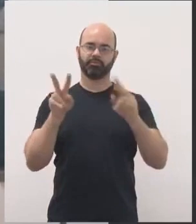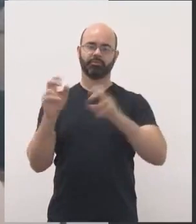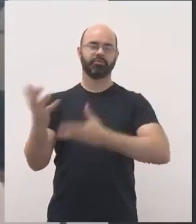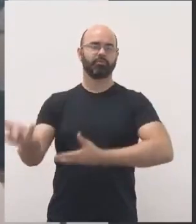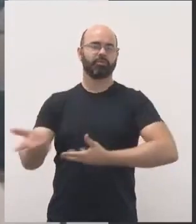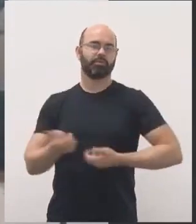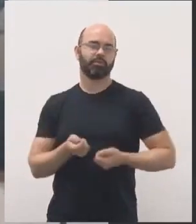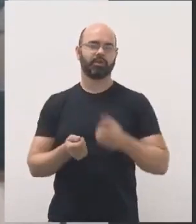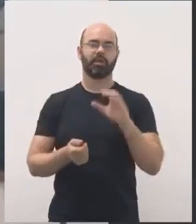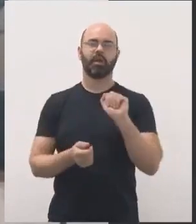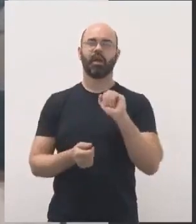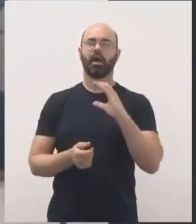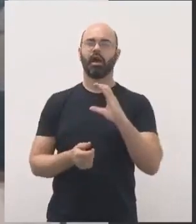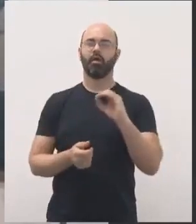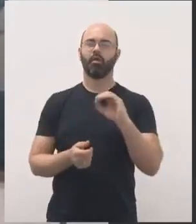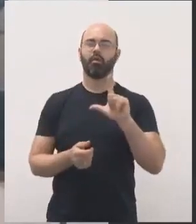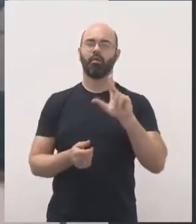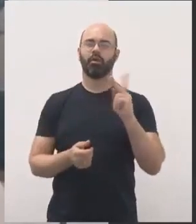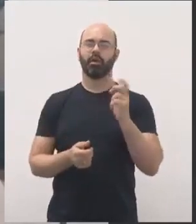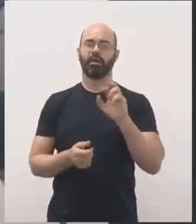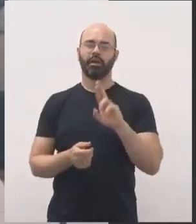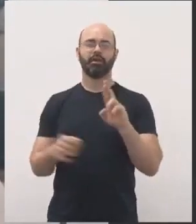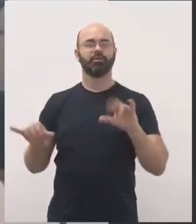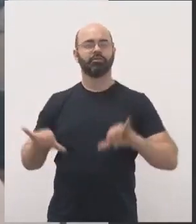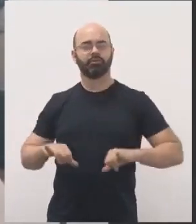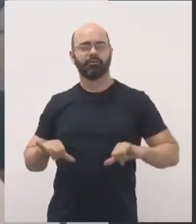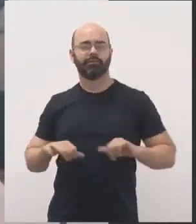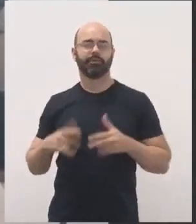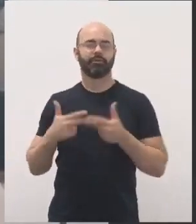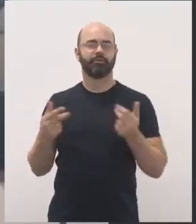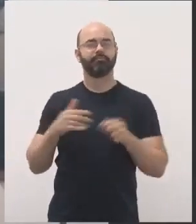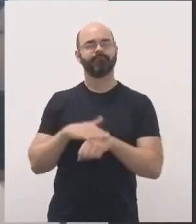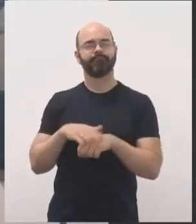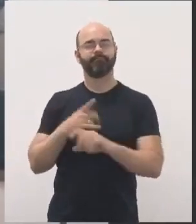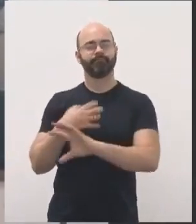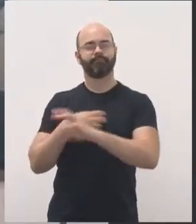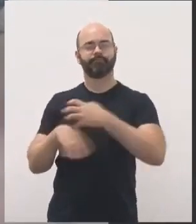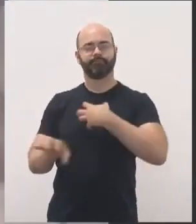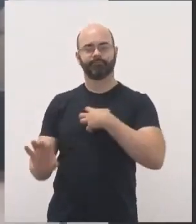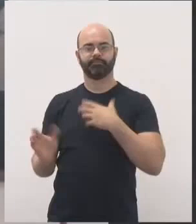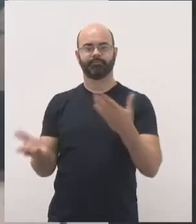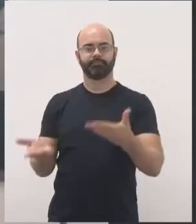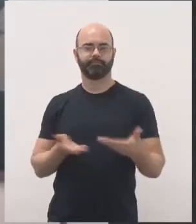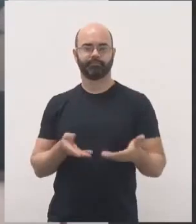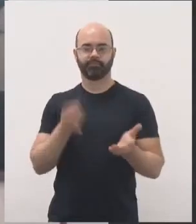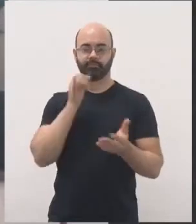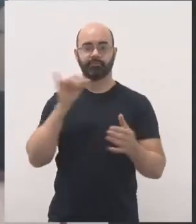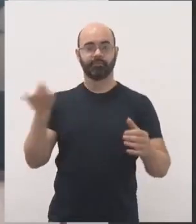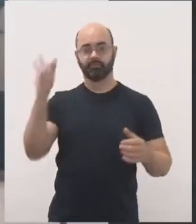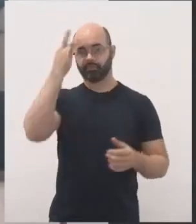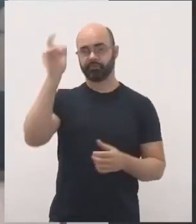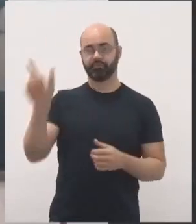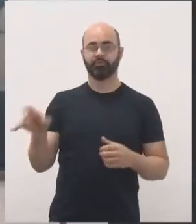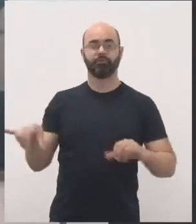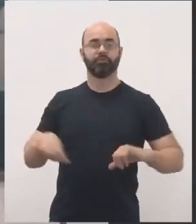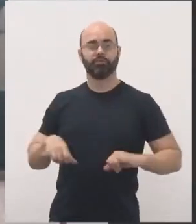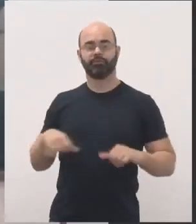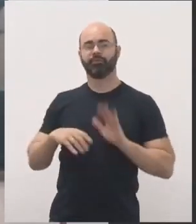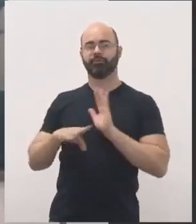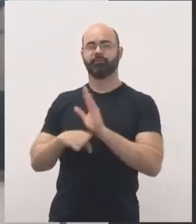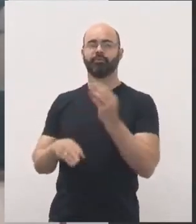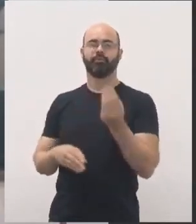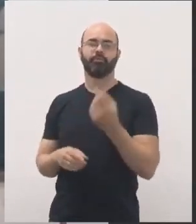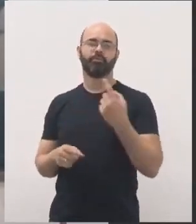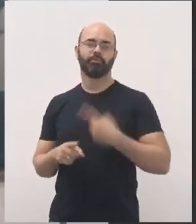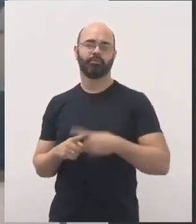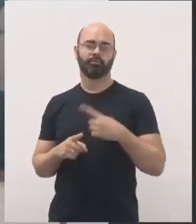né, o sofrimento alheio, e ter essa posição de empatia frente ao sofrimento da outra pessoa, né? Porque